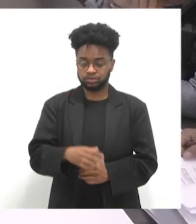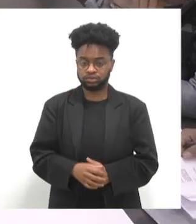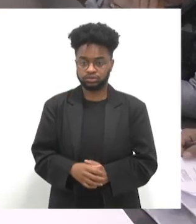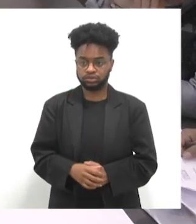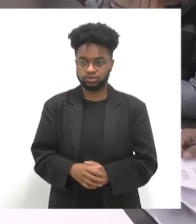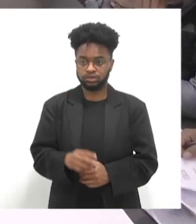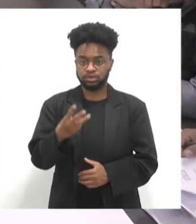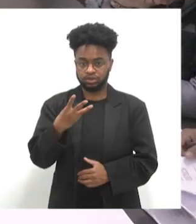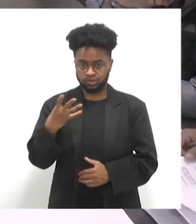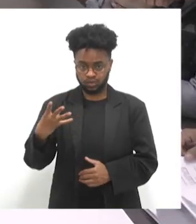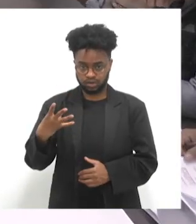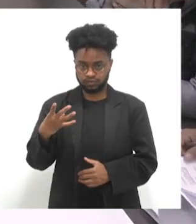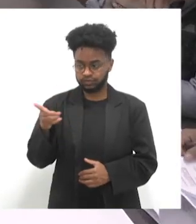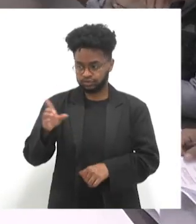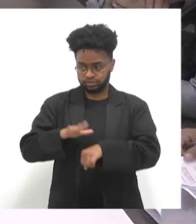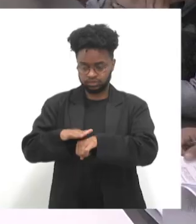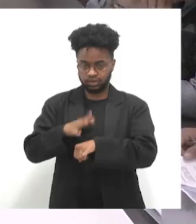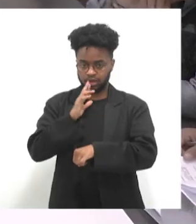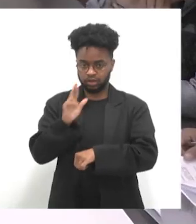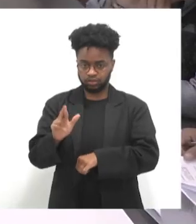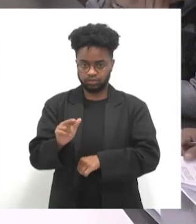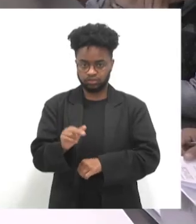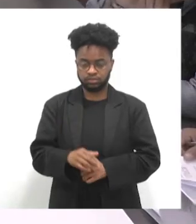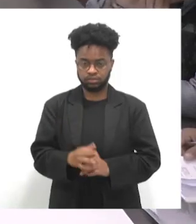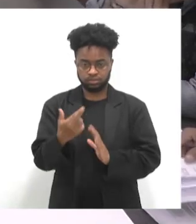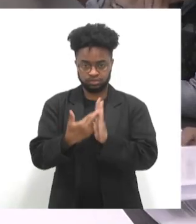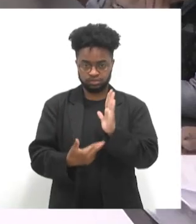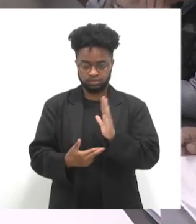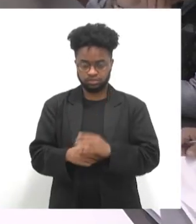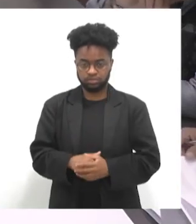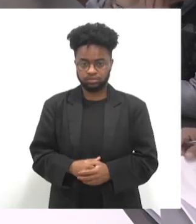Não, 34. O senhor é o relator.